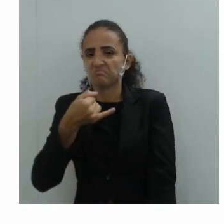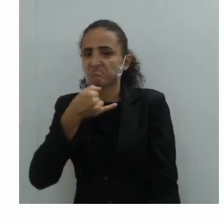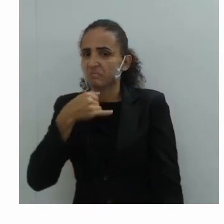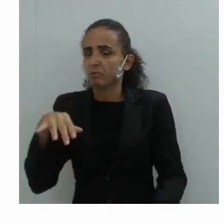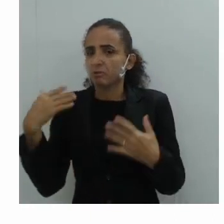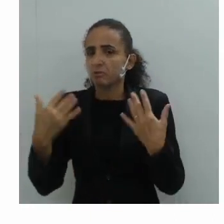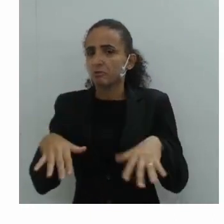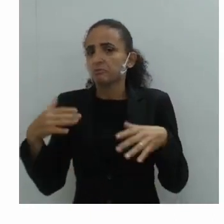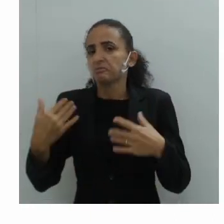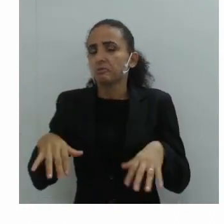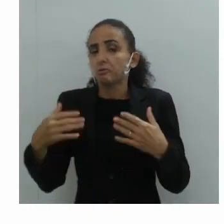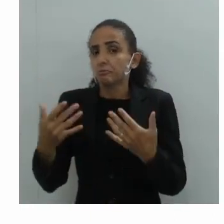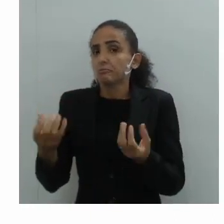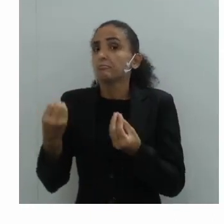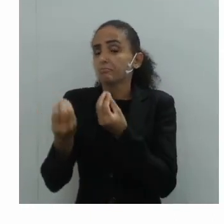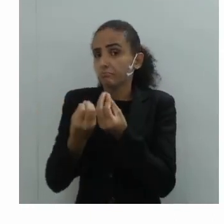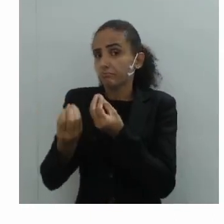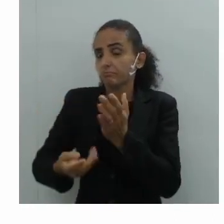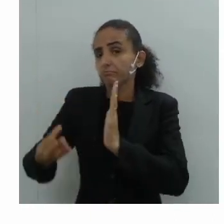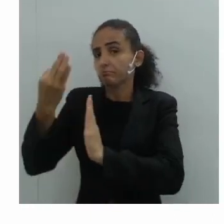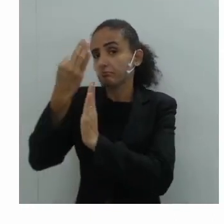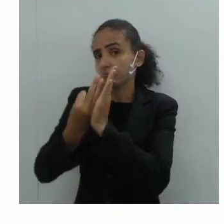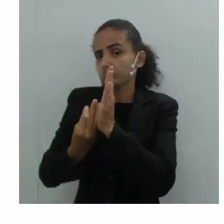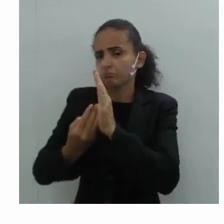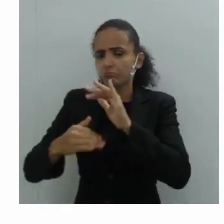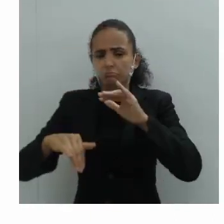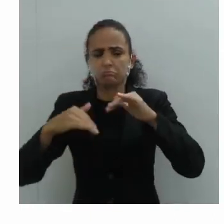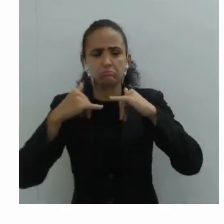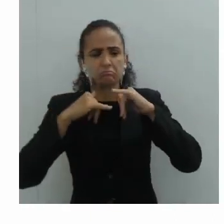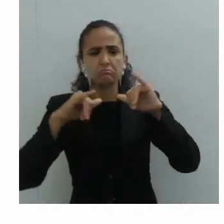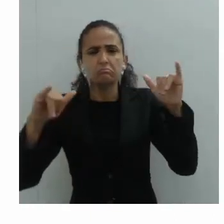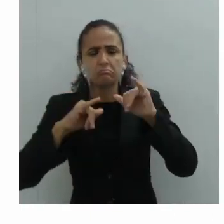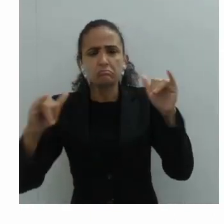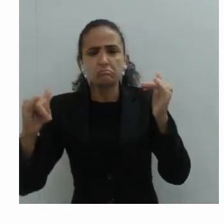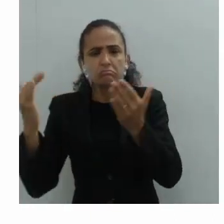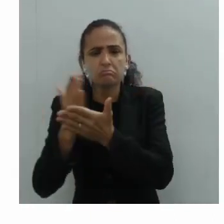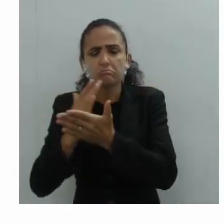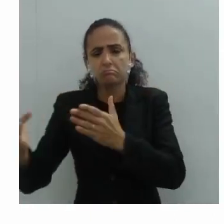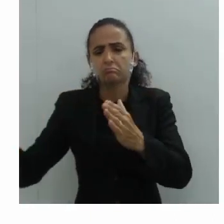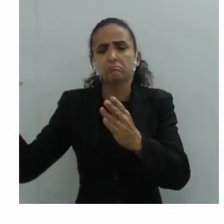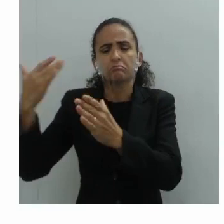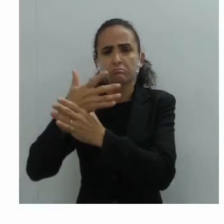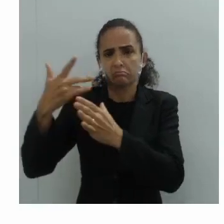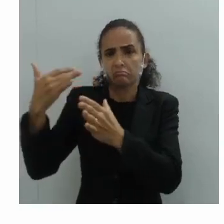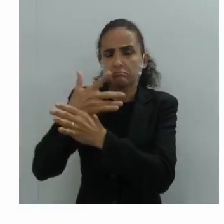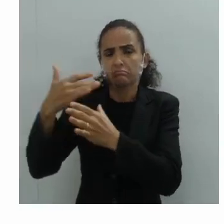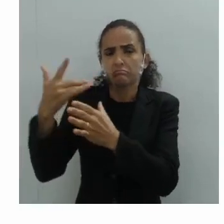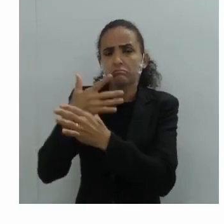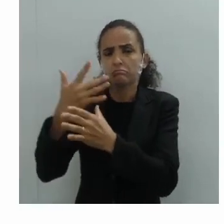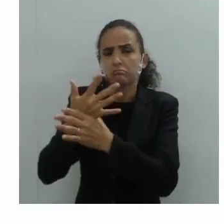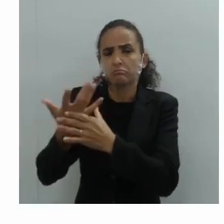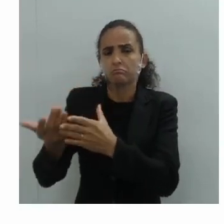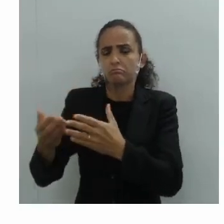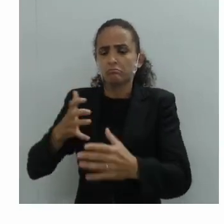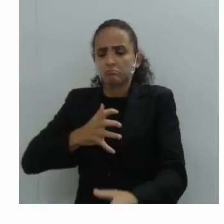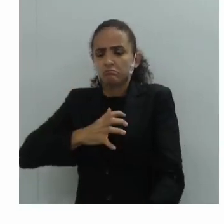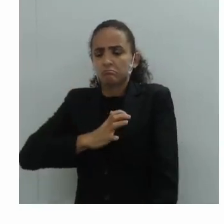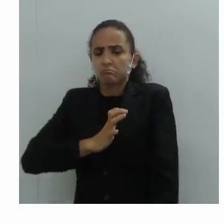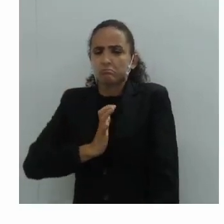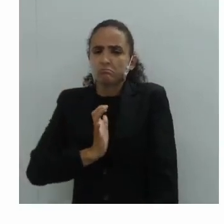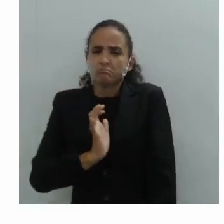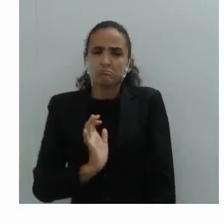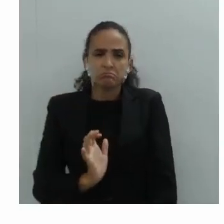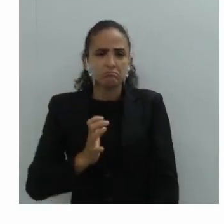um texto, certo, que estava circundando algumas cidades, esse texto falando sobre o quê? O ódio